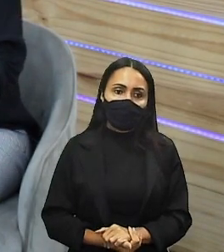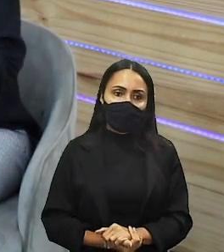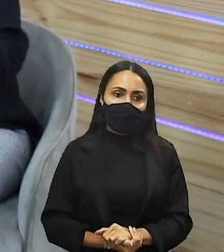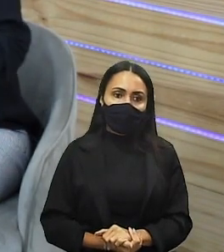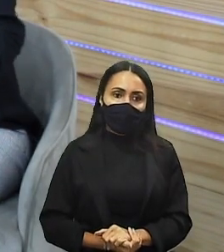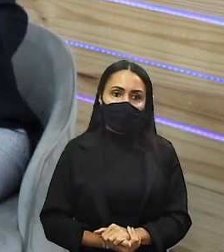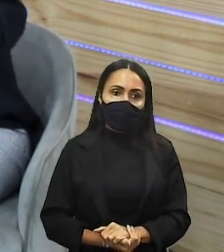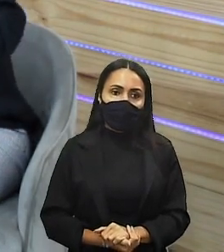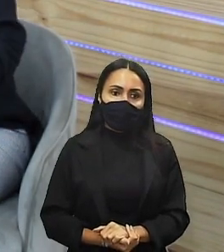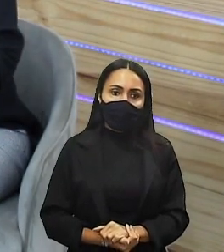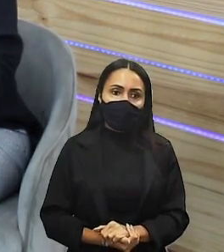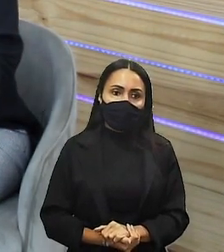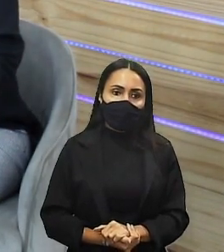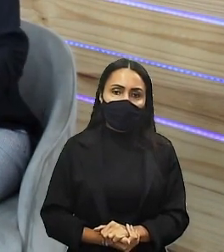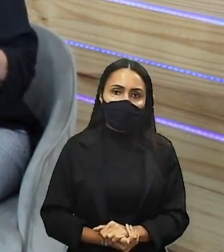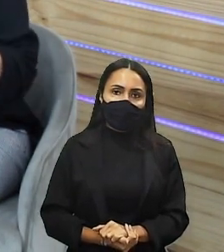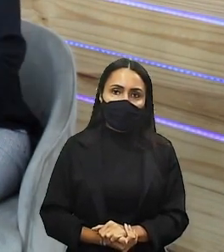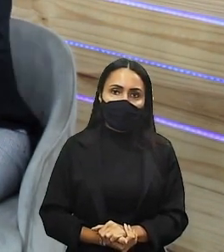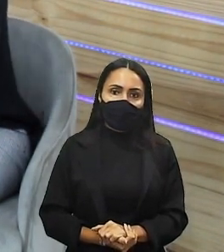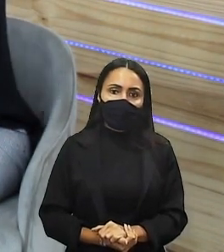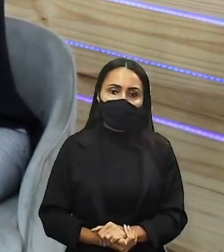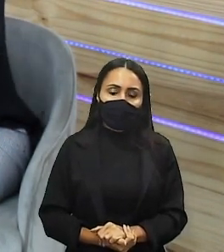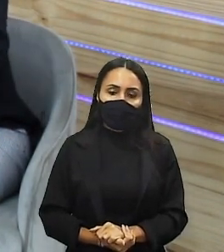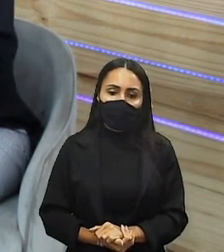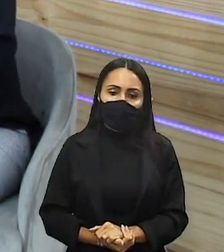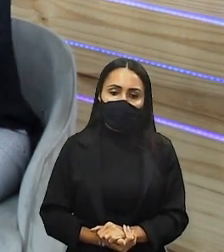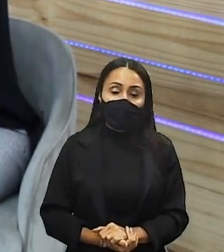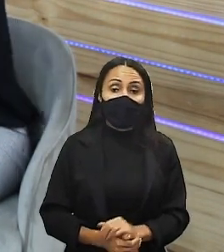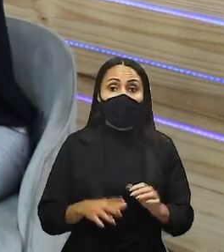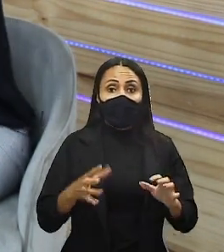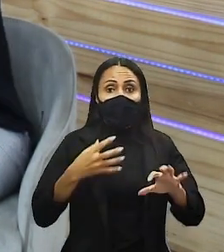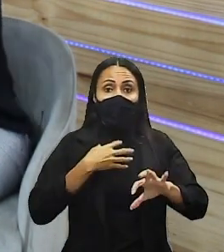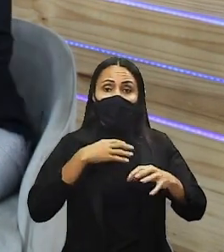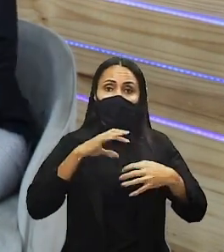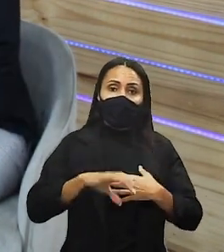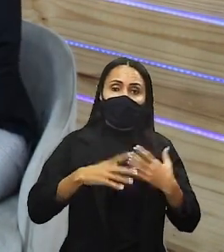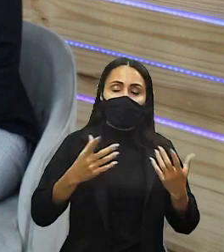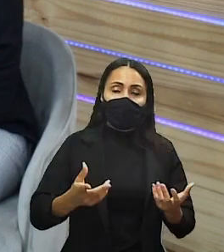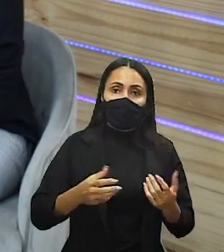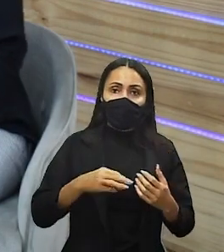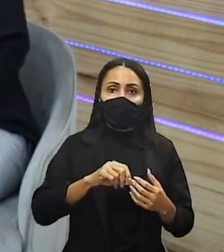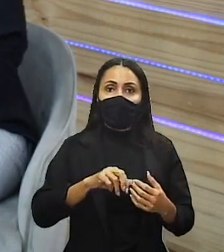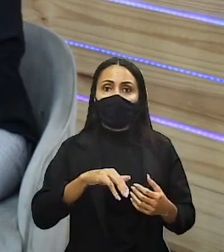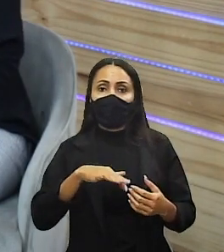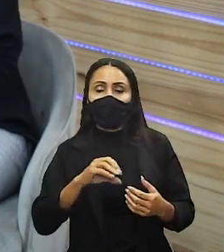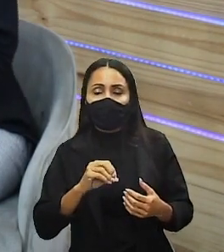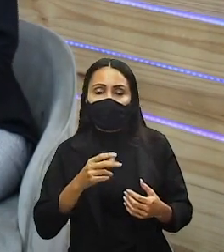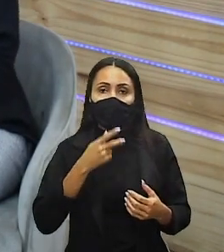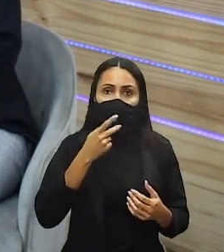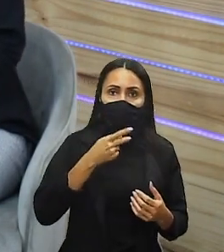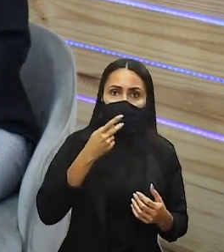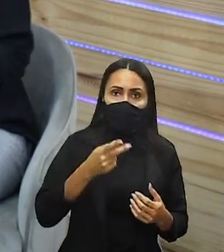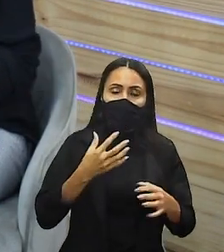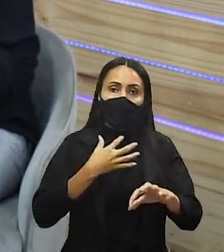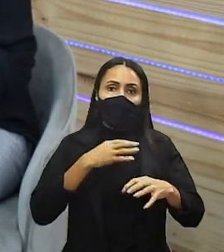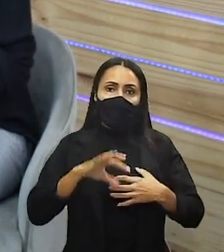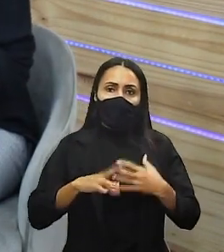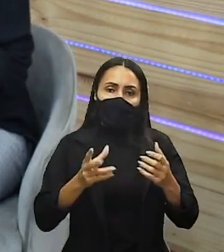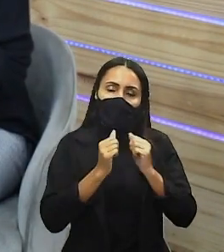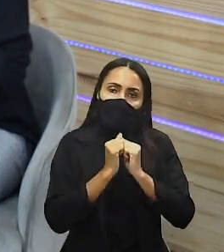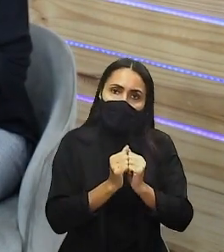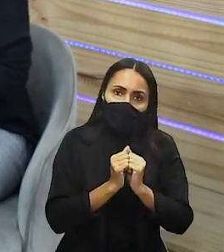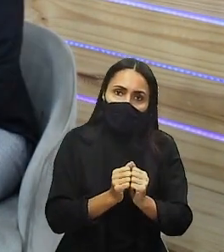dele para melhor entendê-lo. Aí vem a questão da empatia que tanto o Mário falou agora. Então, essa empatia de chegar